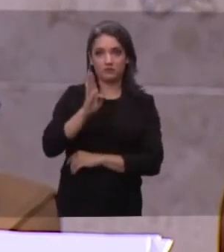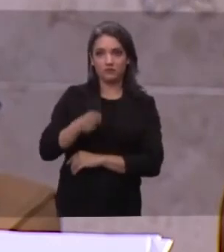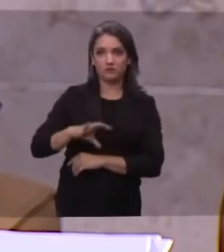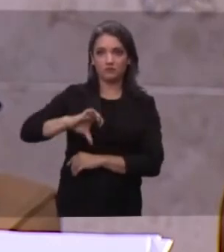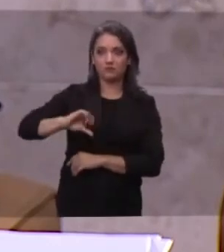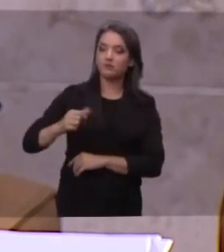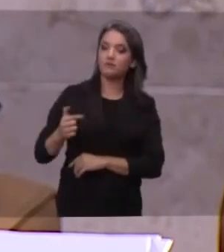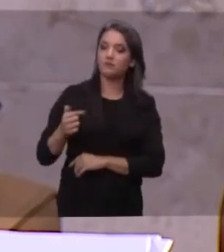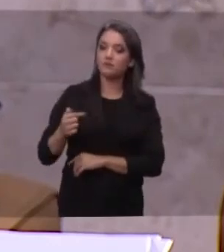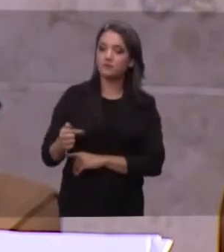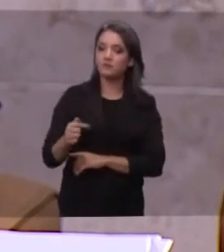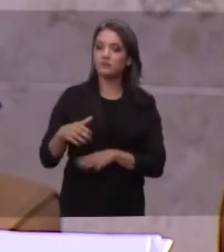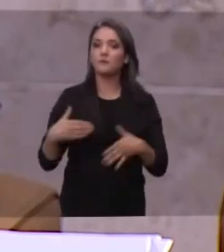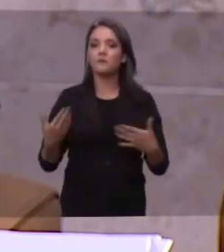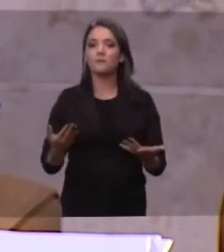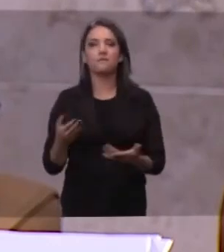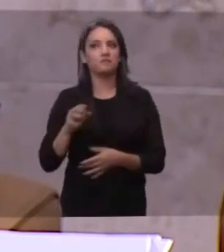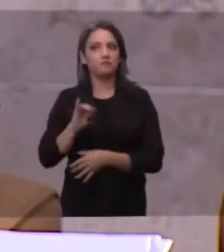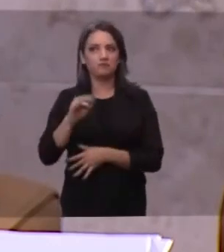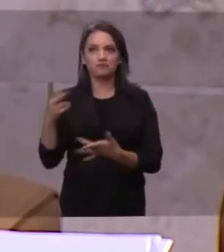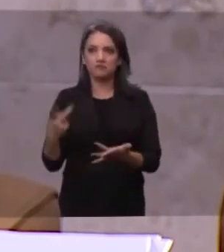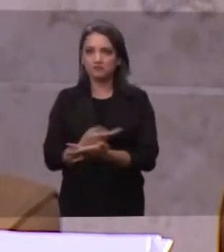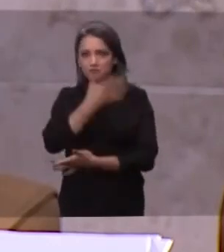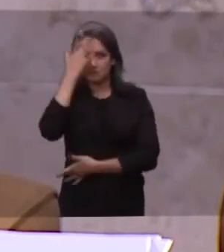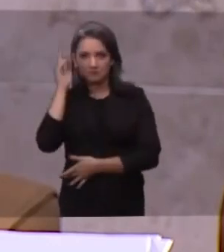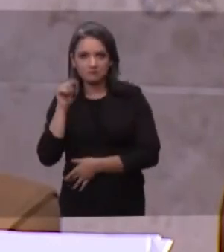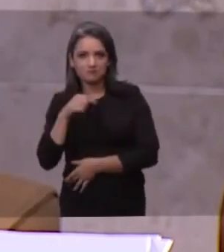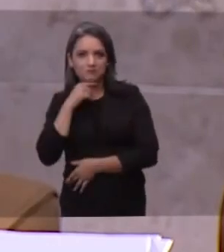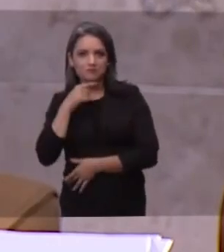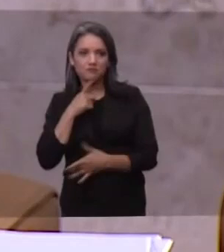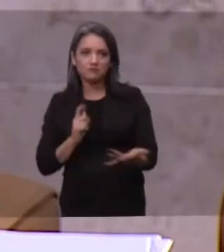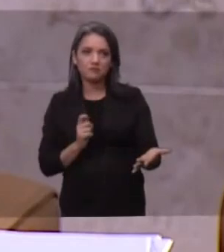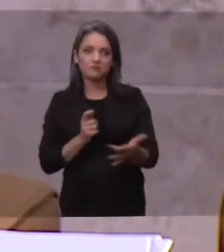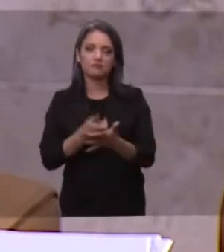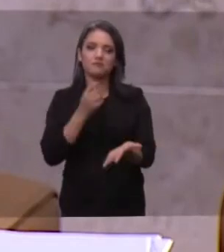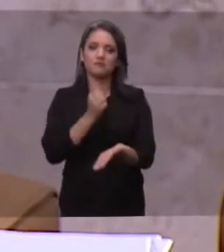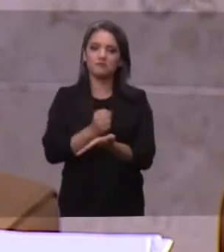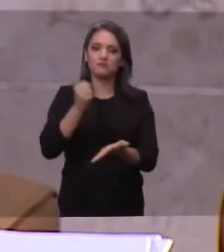9.514/97, nos casos de inadimplência em contrato de mútuo